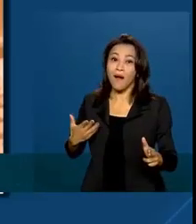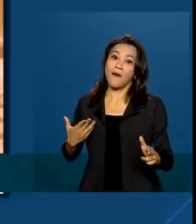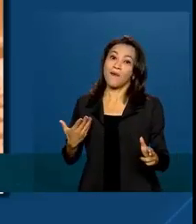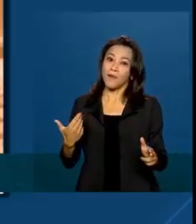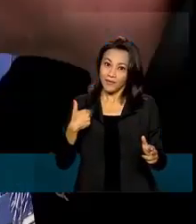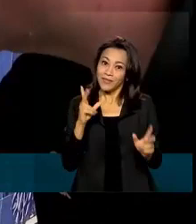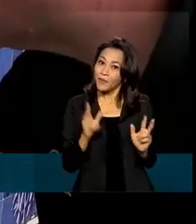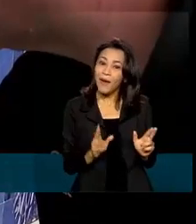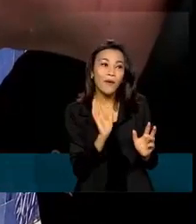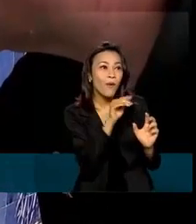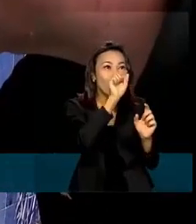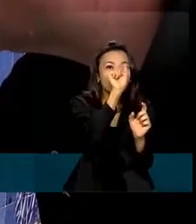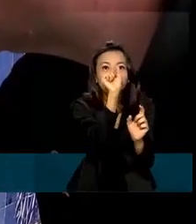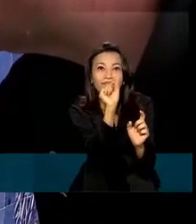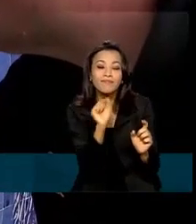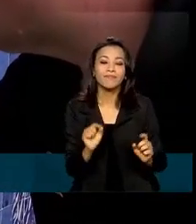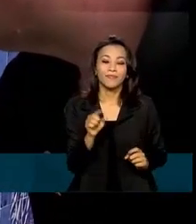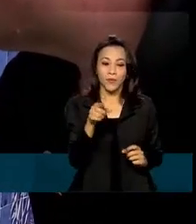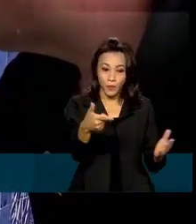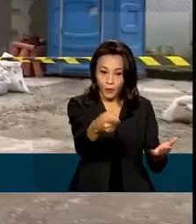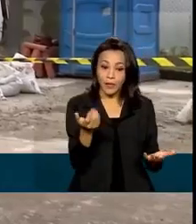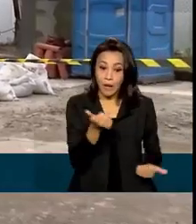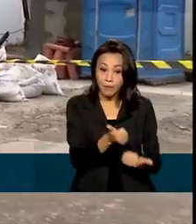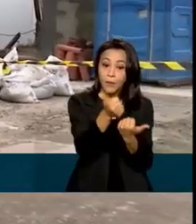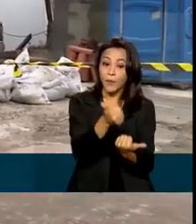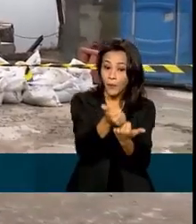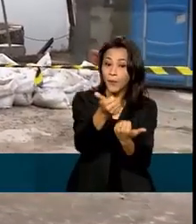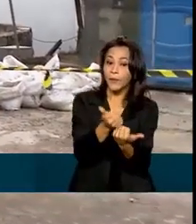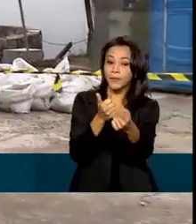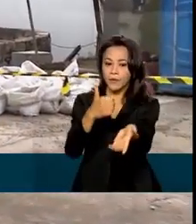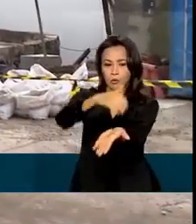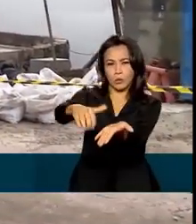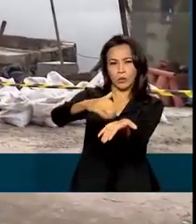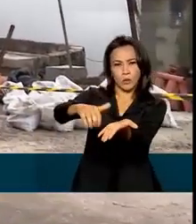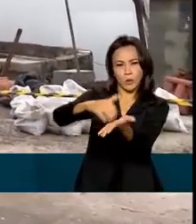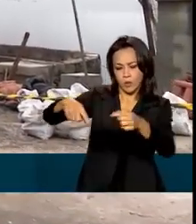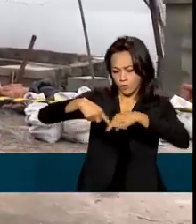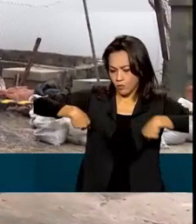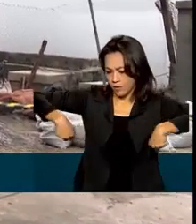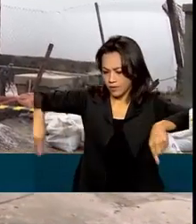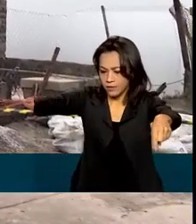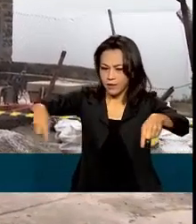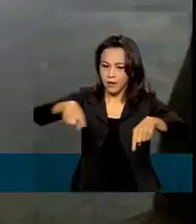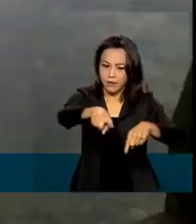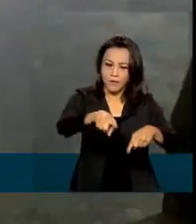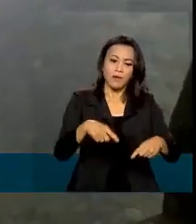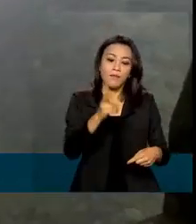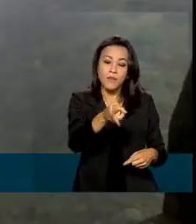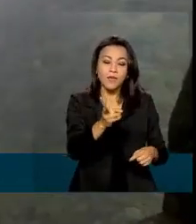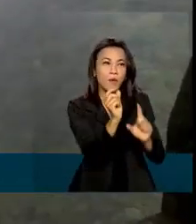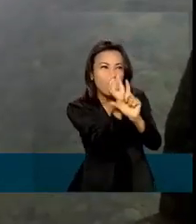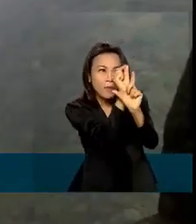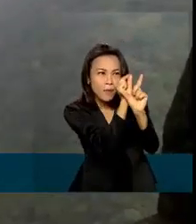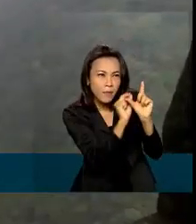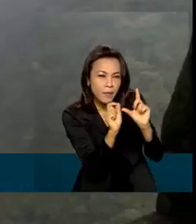deles agora né hoje uma equipe de apoio tem na serra o escritório e a mesma natureza que faz moldura para as